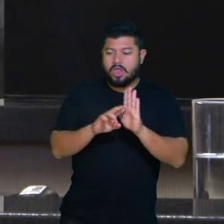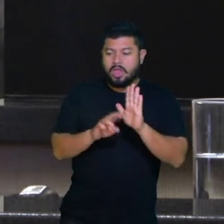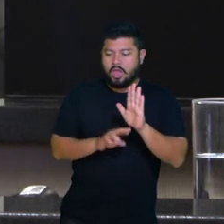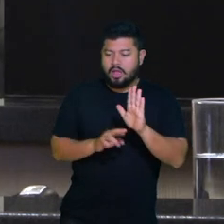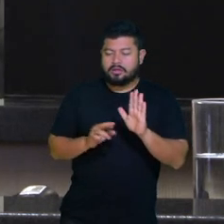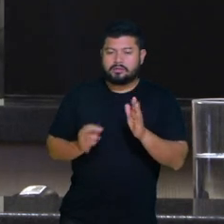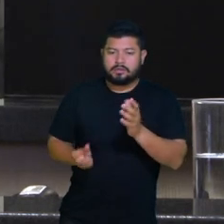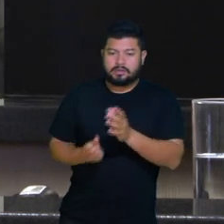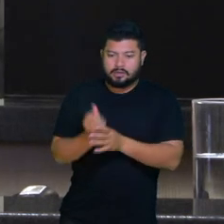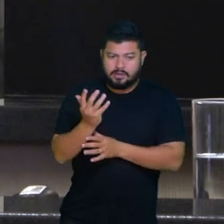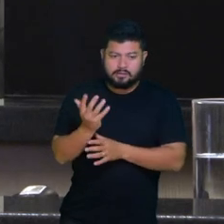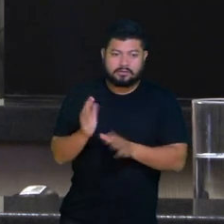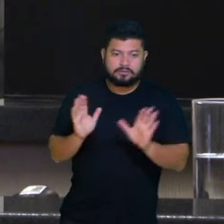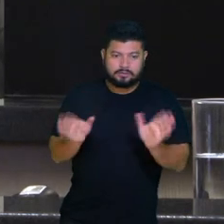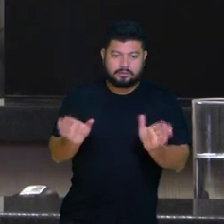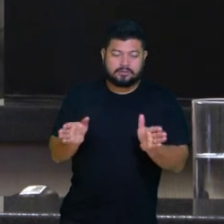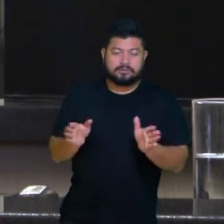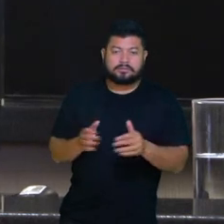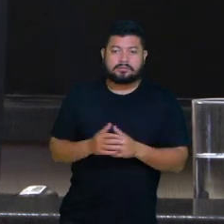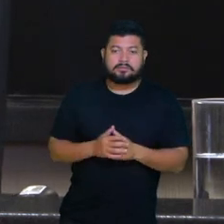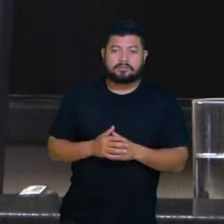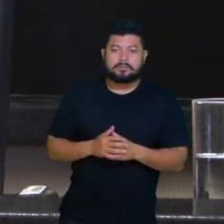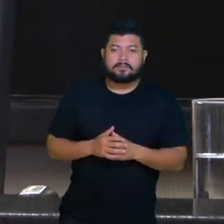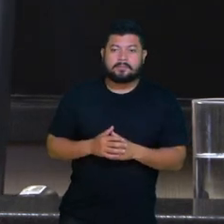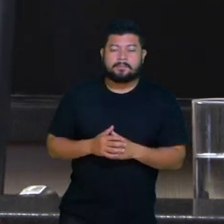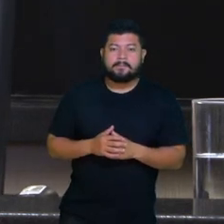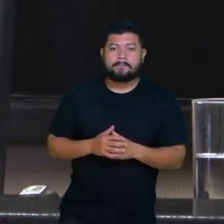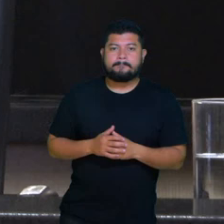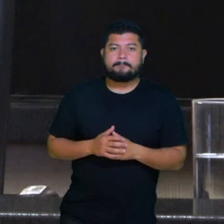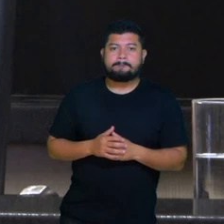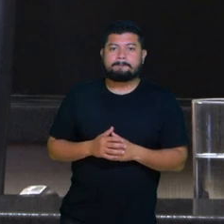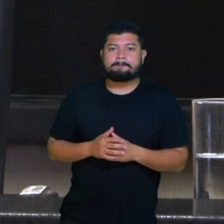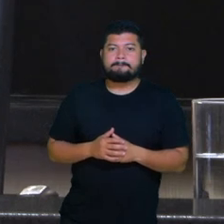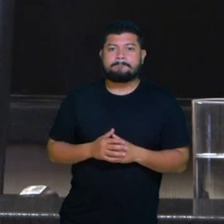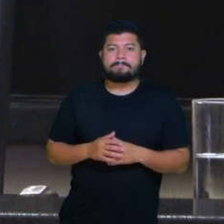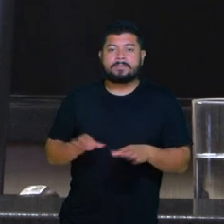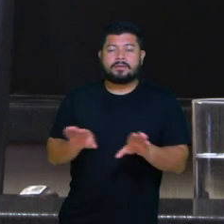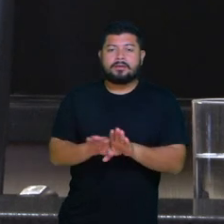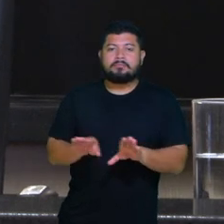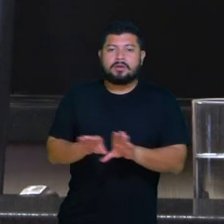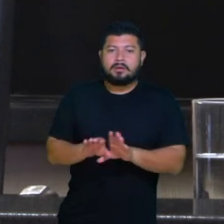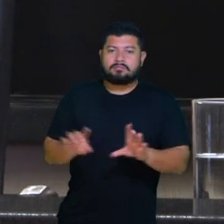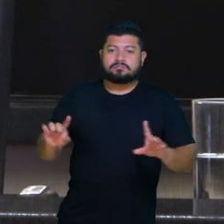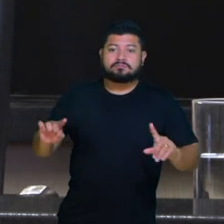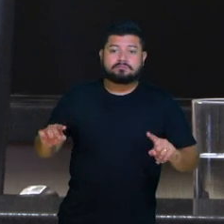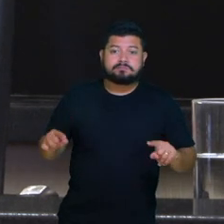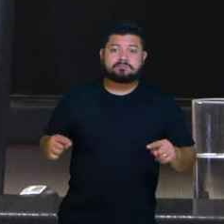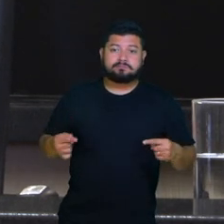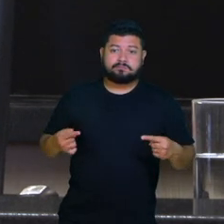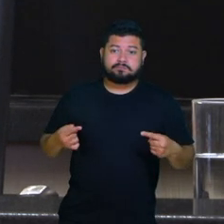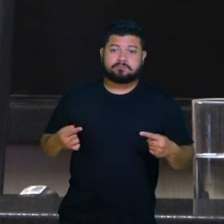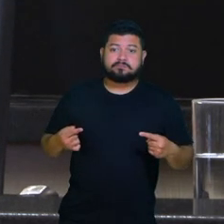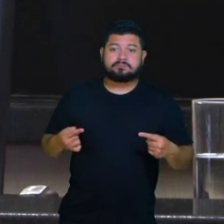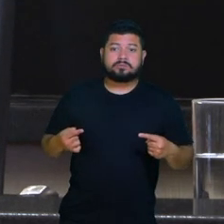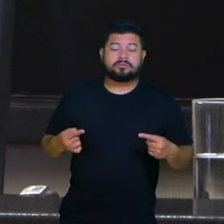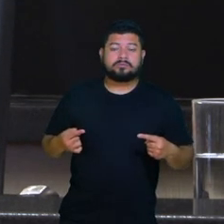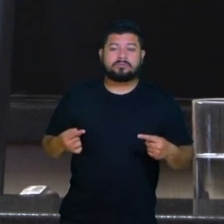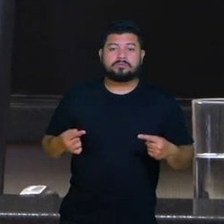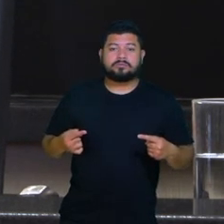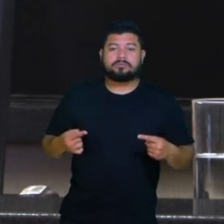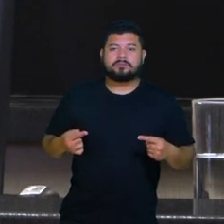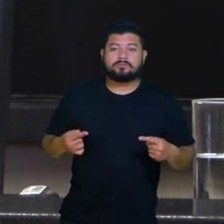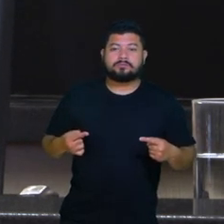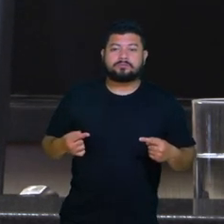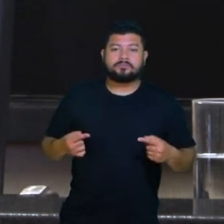eh e eh os desafios né que